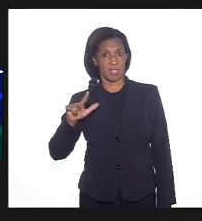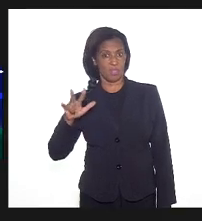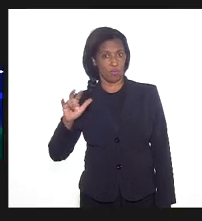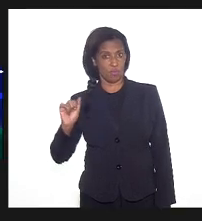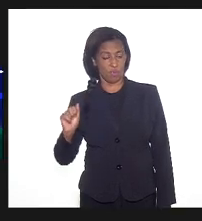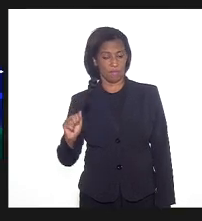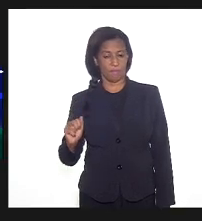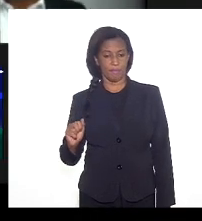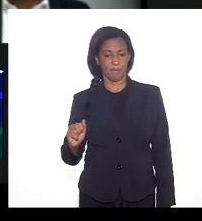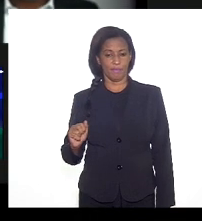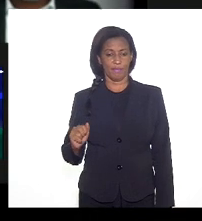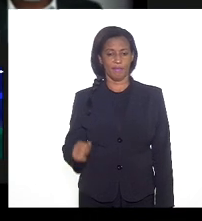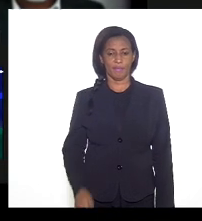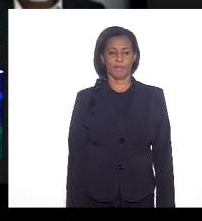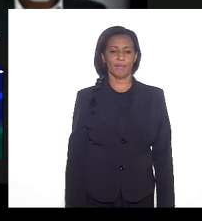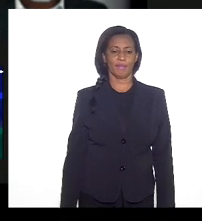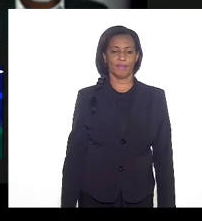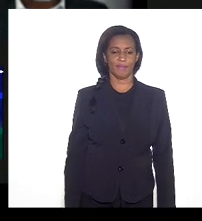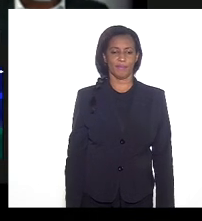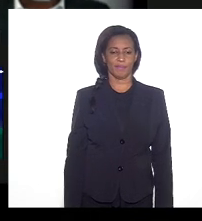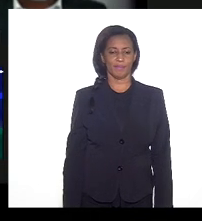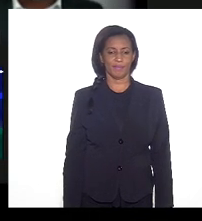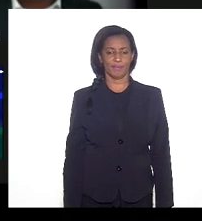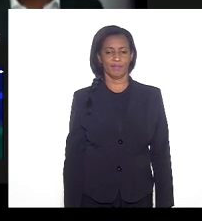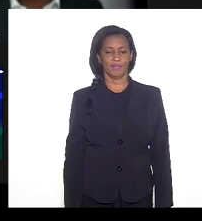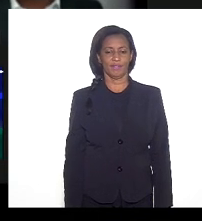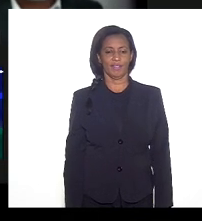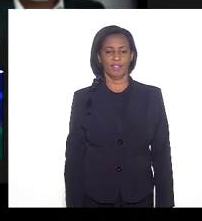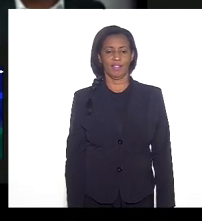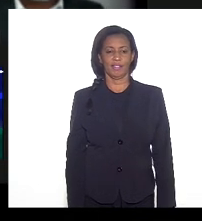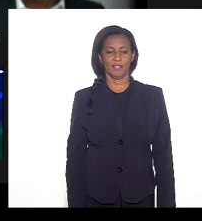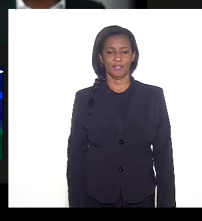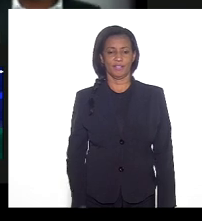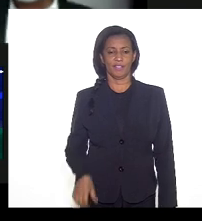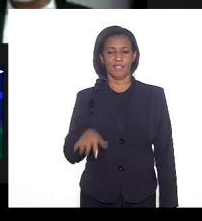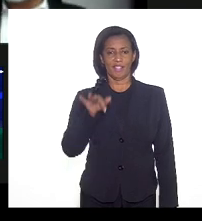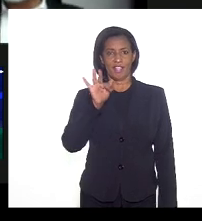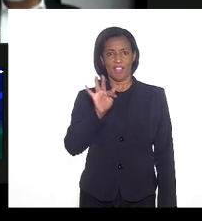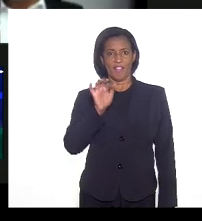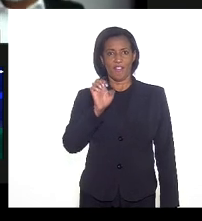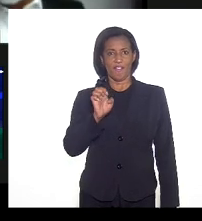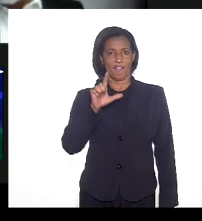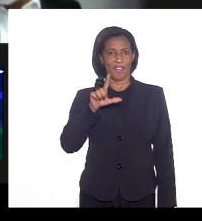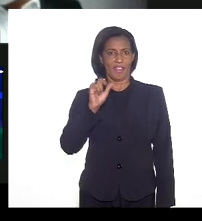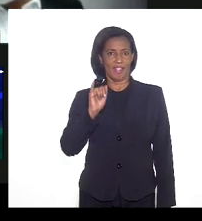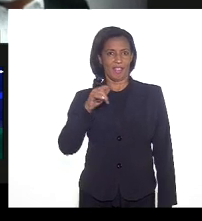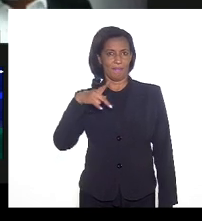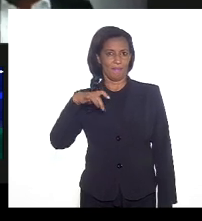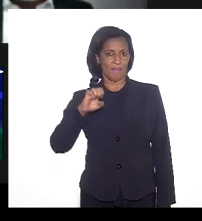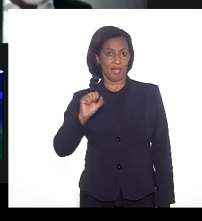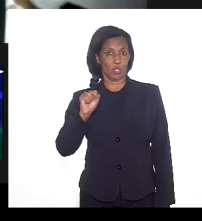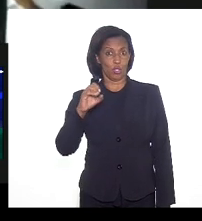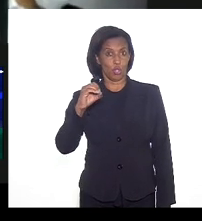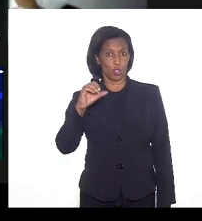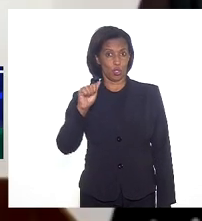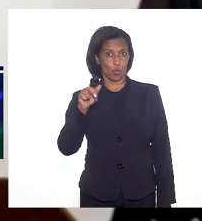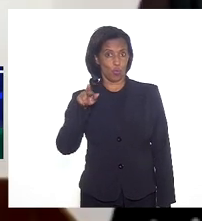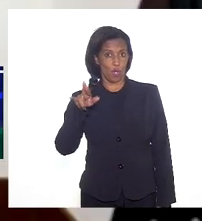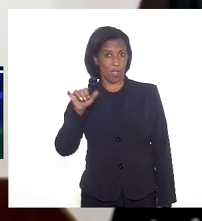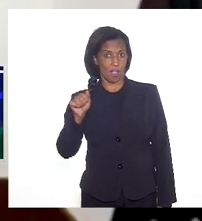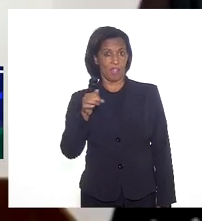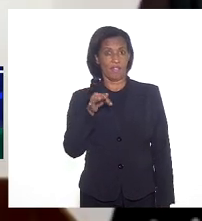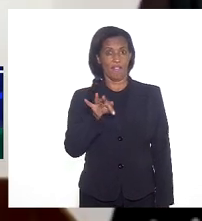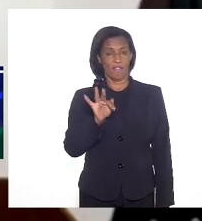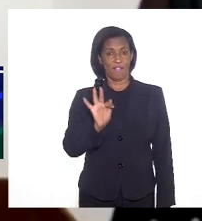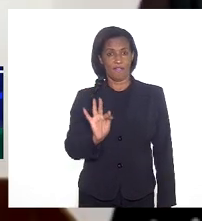Deputado Fábio Silva Deputado Felipe Soares Deputado